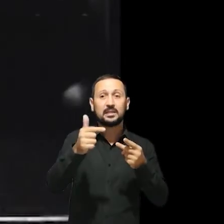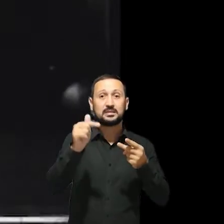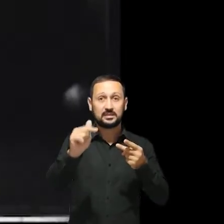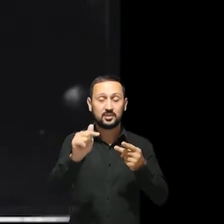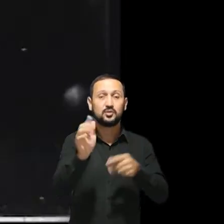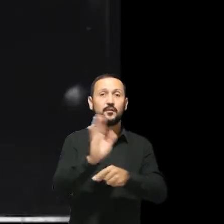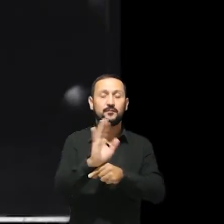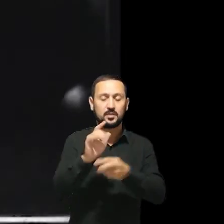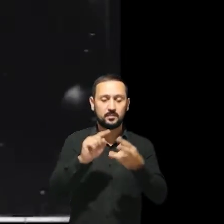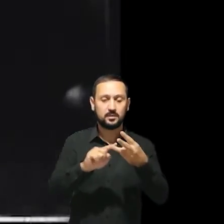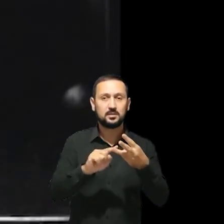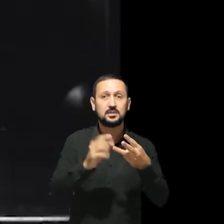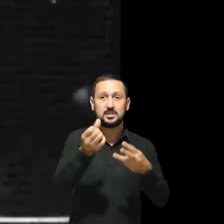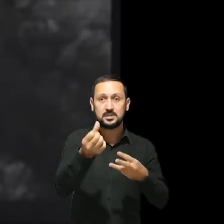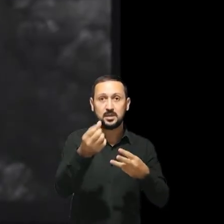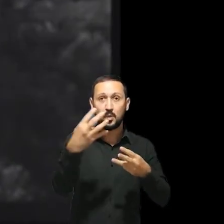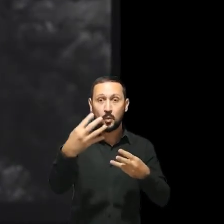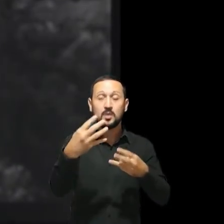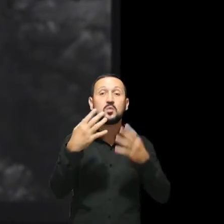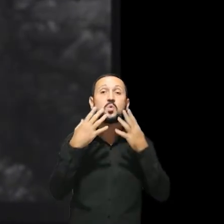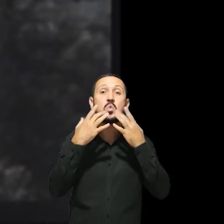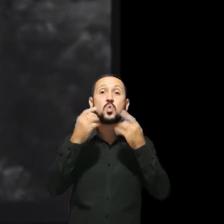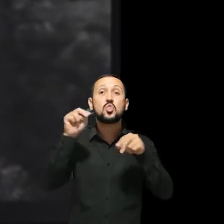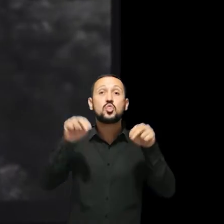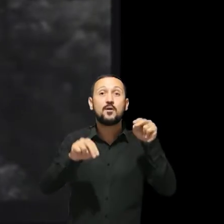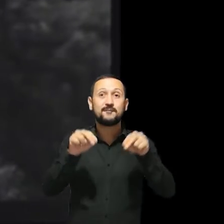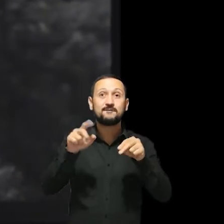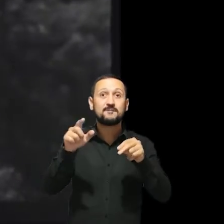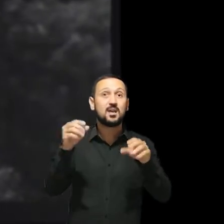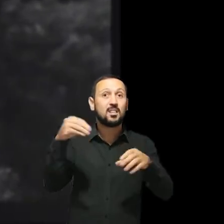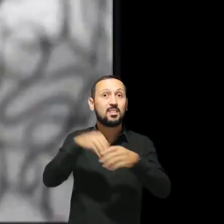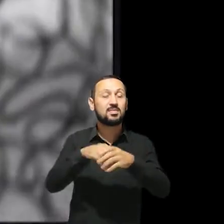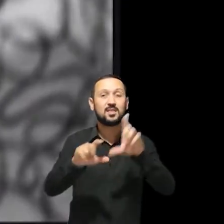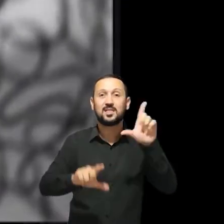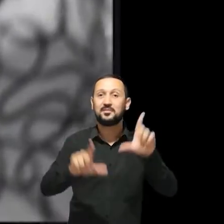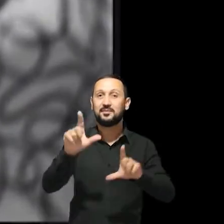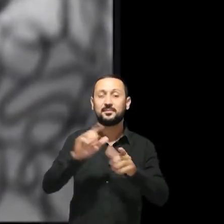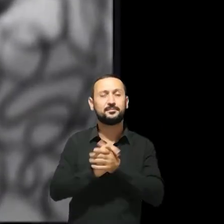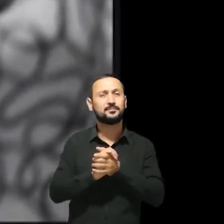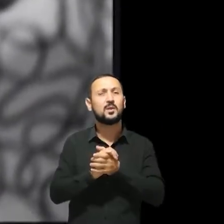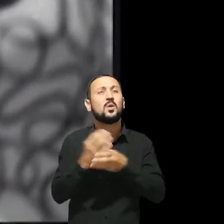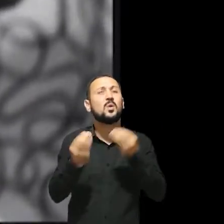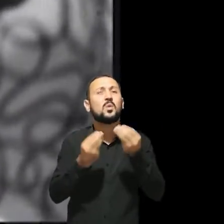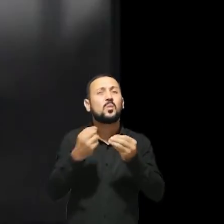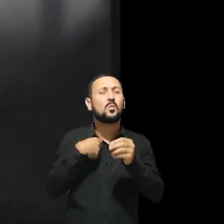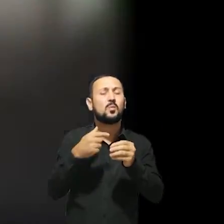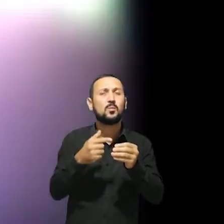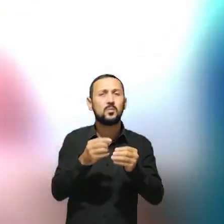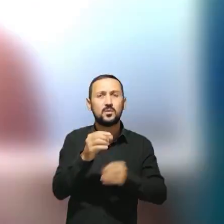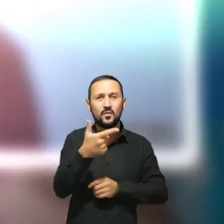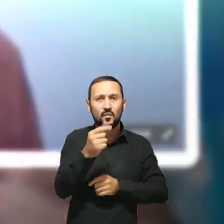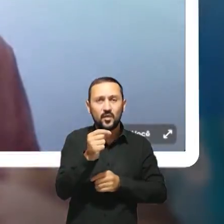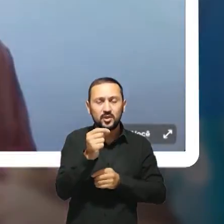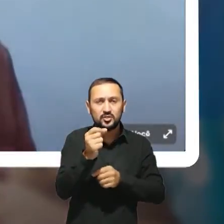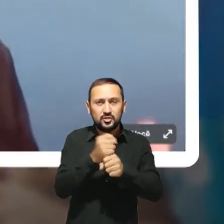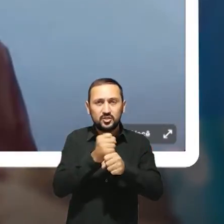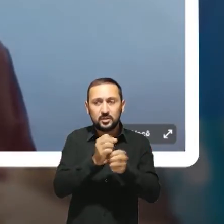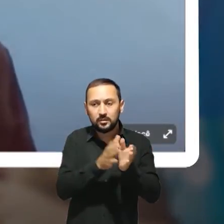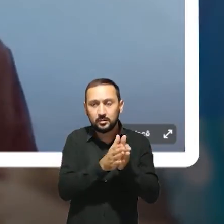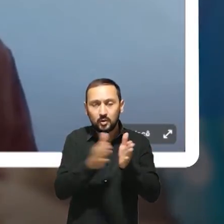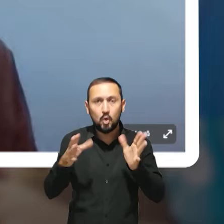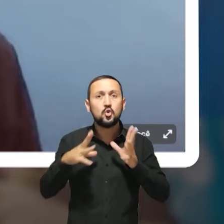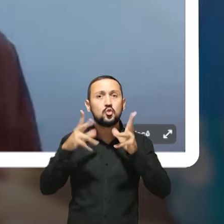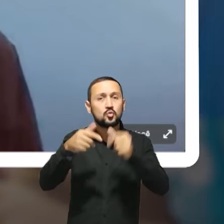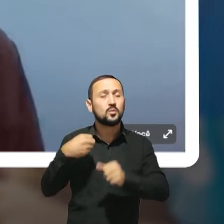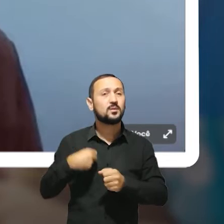peças, 27 filmes e 64 novelas e apresentações na televisão. Então, você imagina que num período de